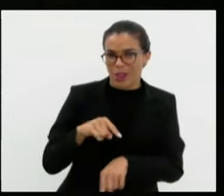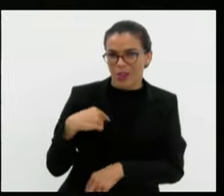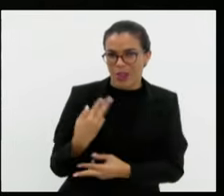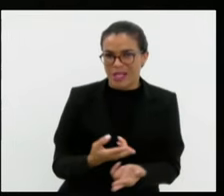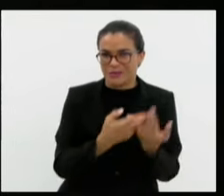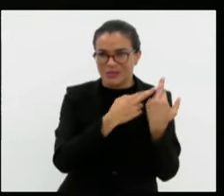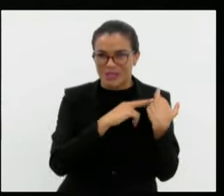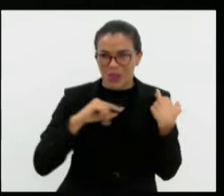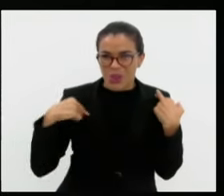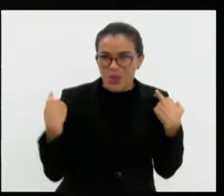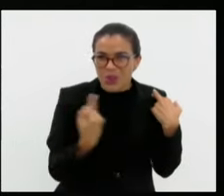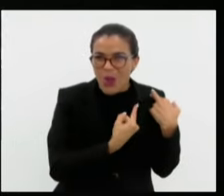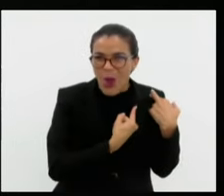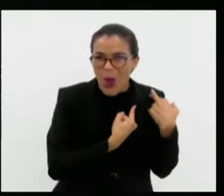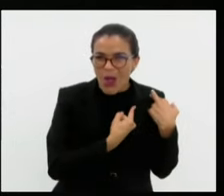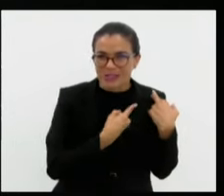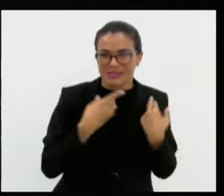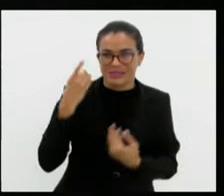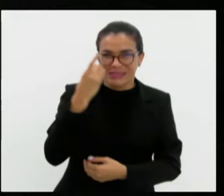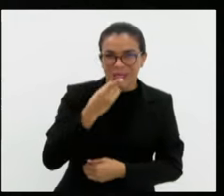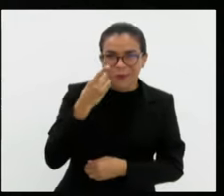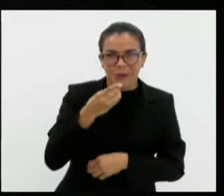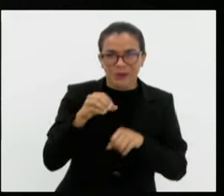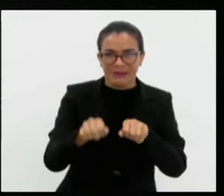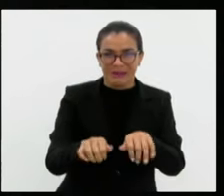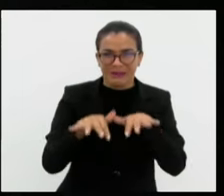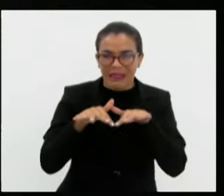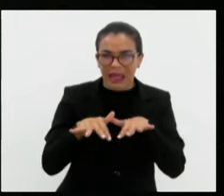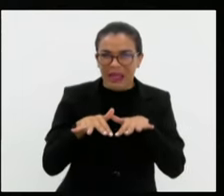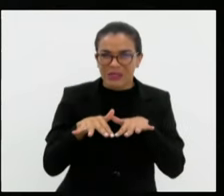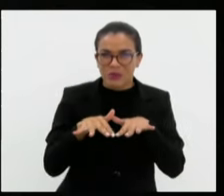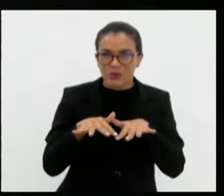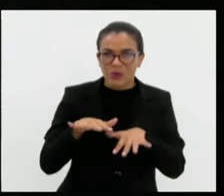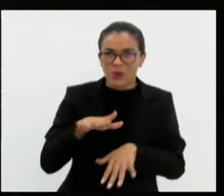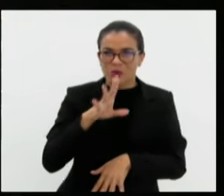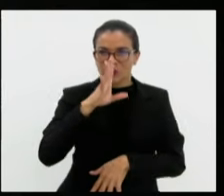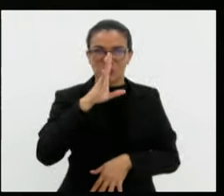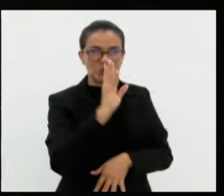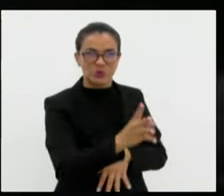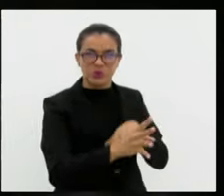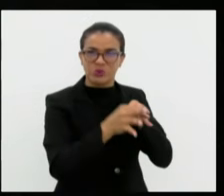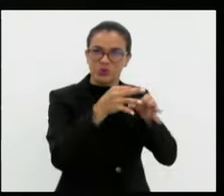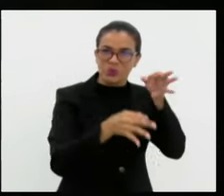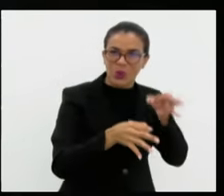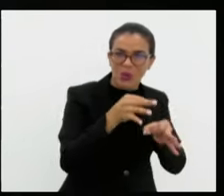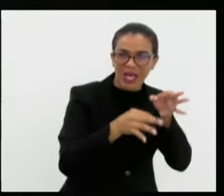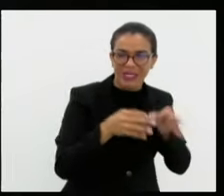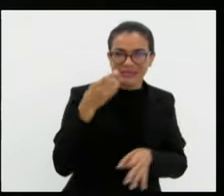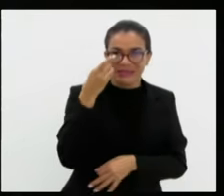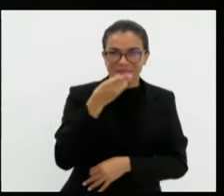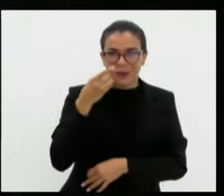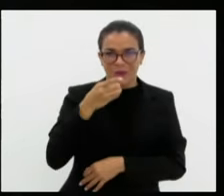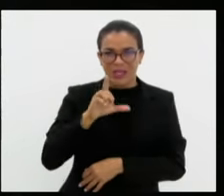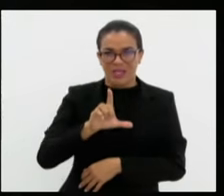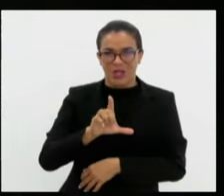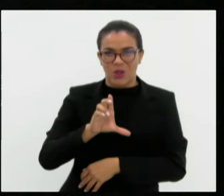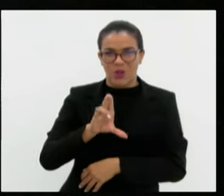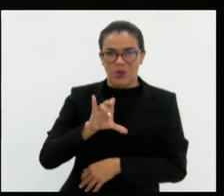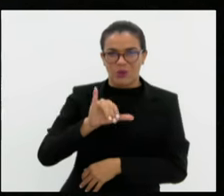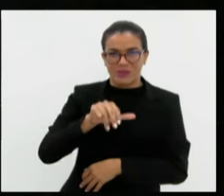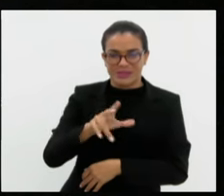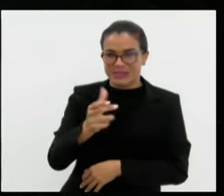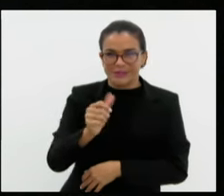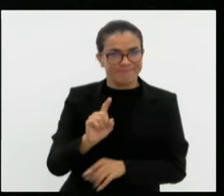nós ninguém, nenhum parlamentar, que queira prejulgar a deputada Lucinha. É importante deixar muito